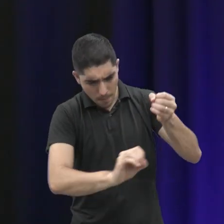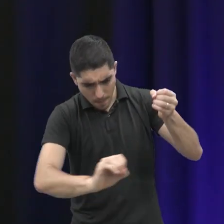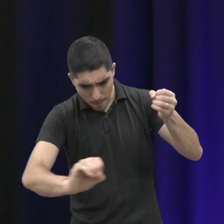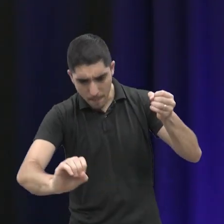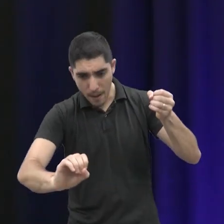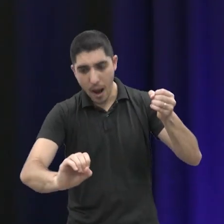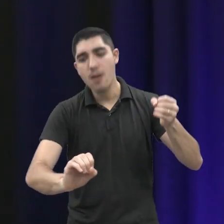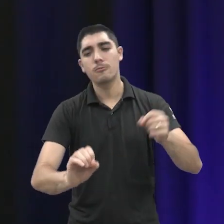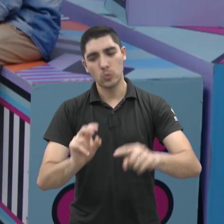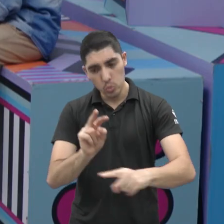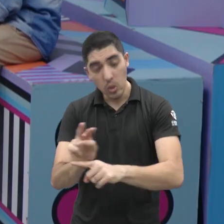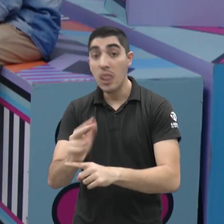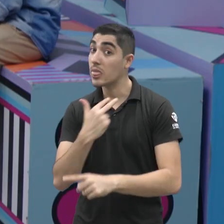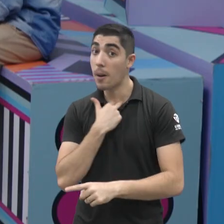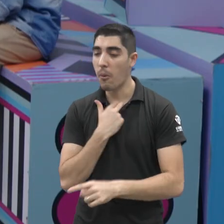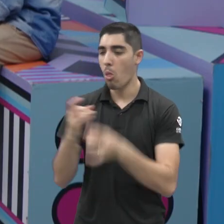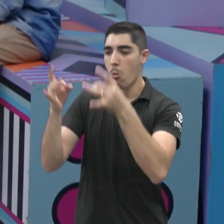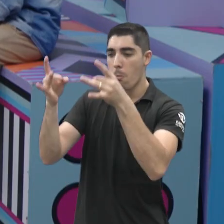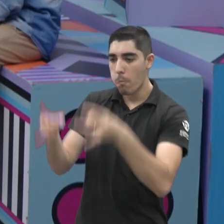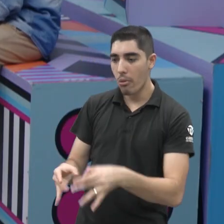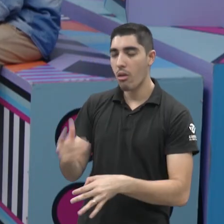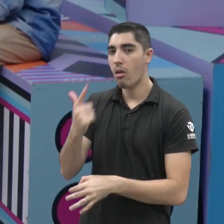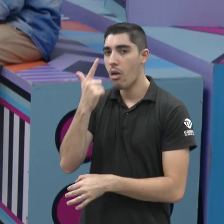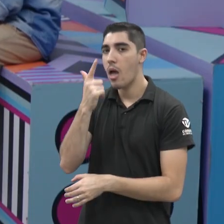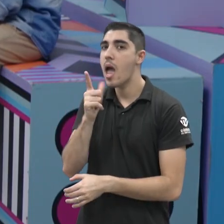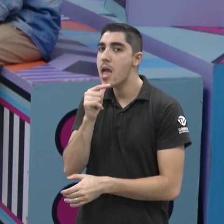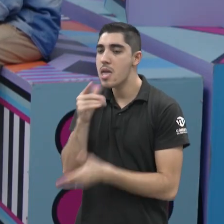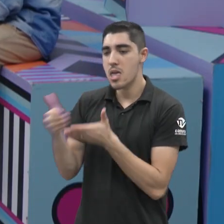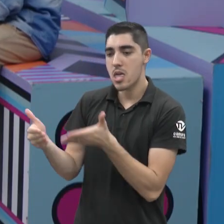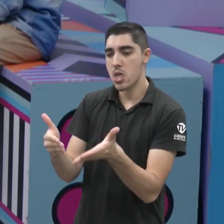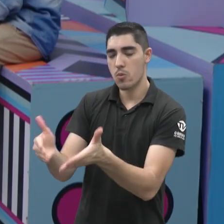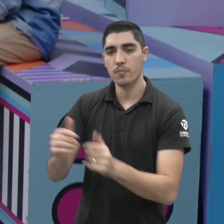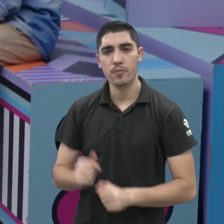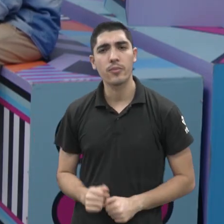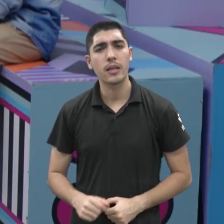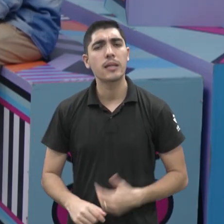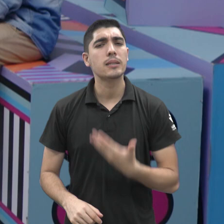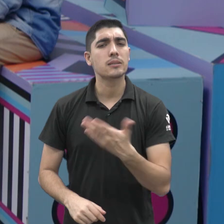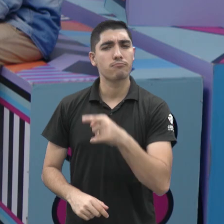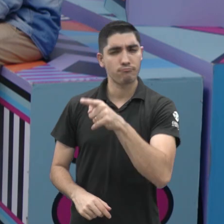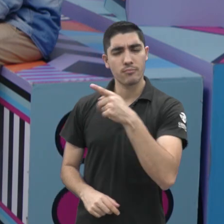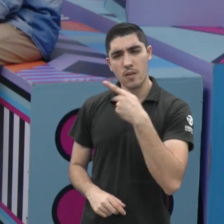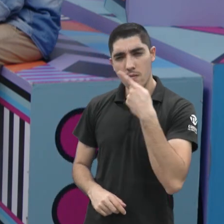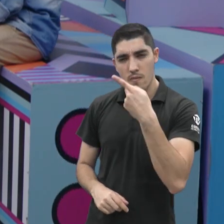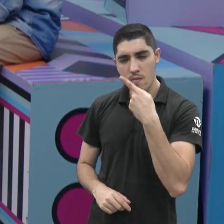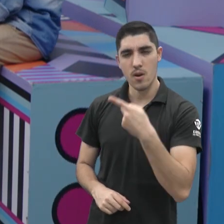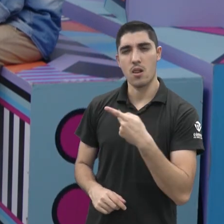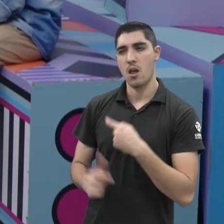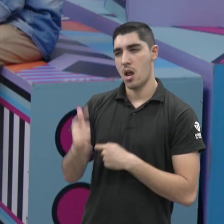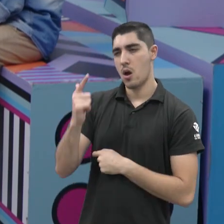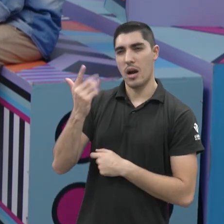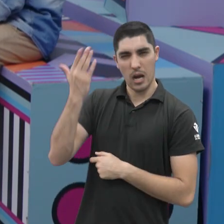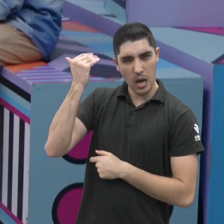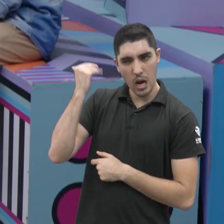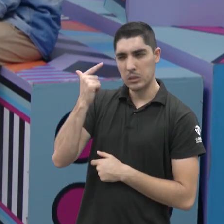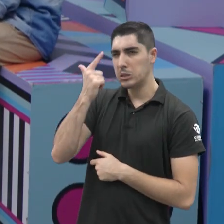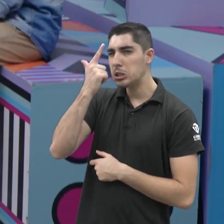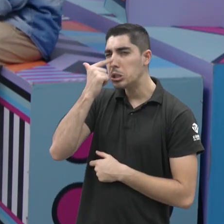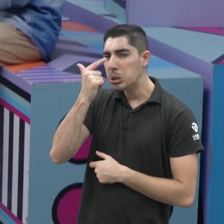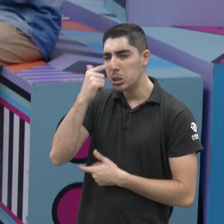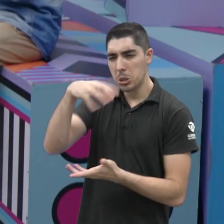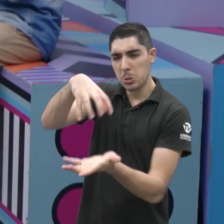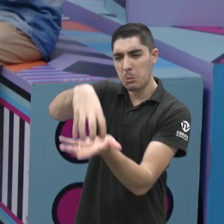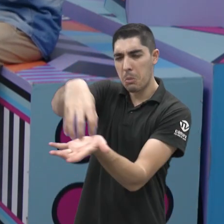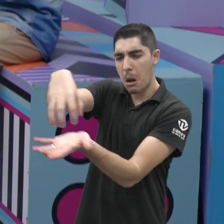Não pode lançar no rio. E professor, até é interessante o senhor falar sobre essa questão dos lixões e tudo mais,